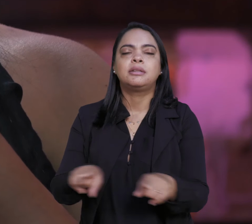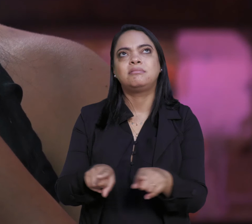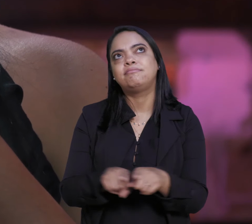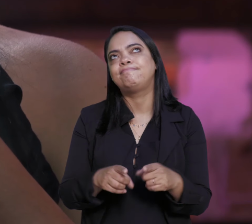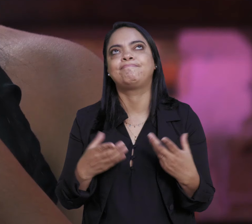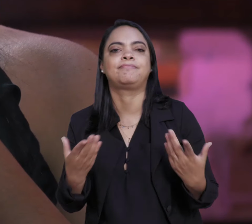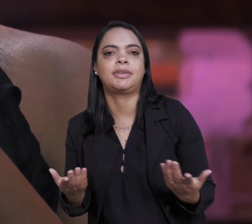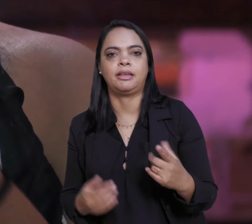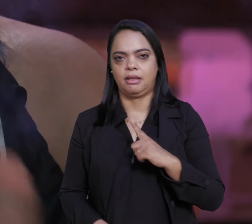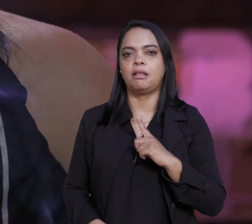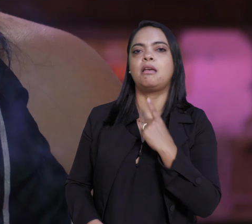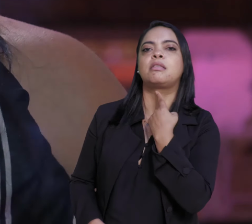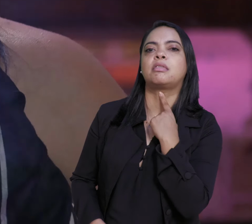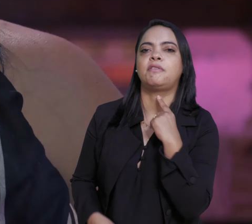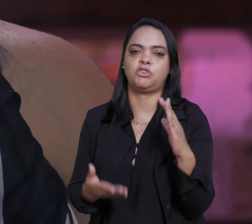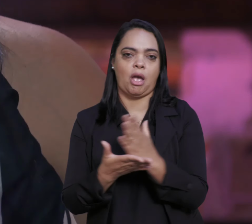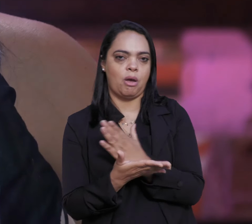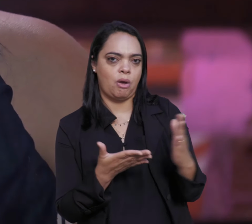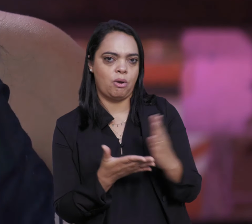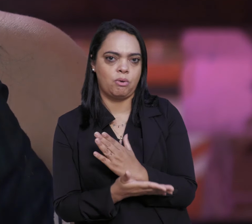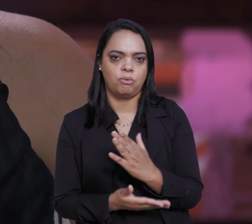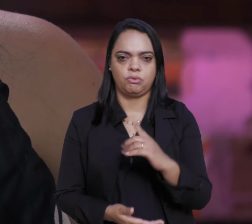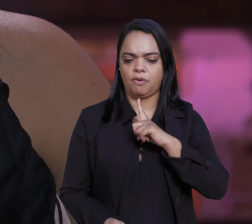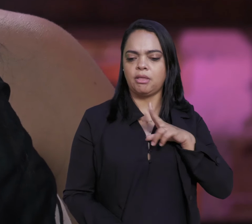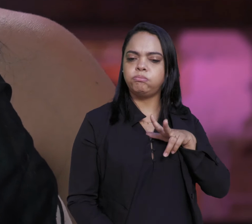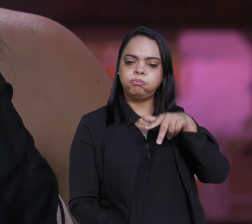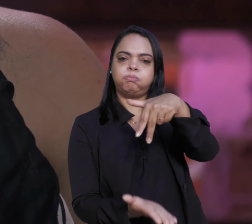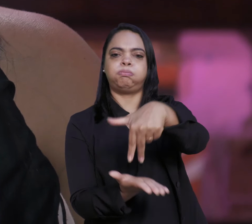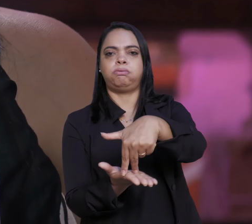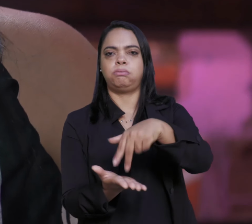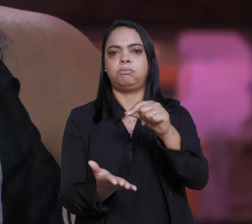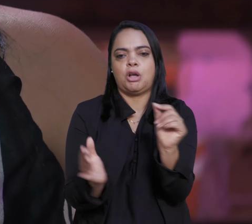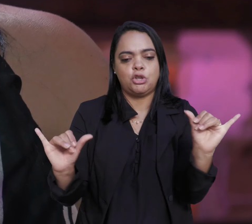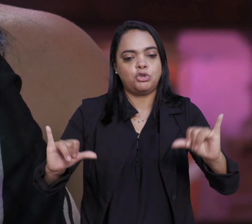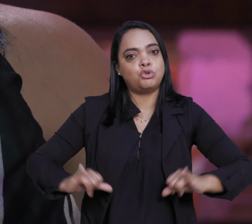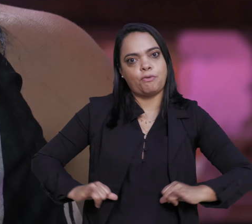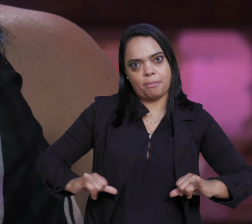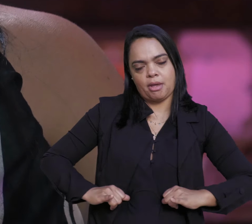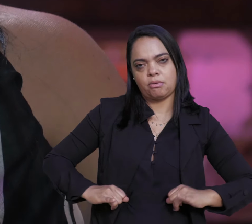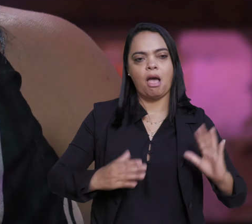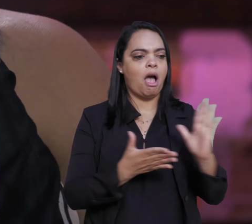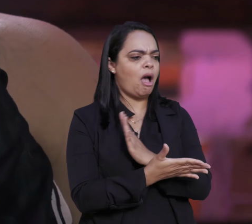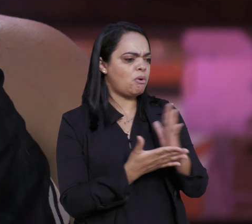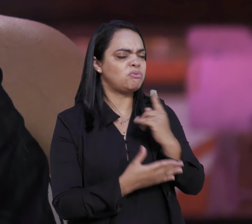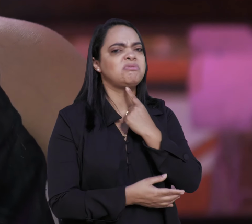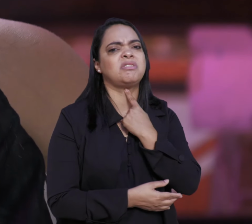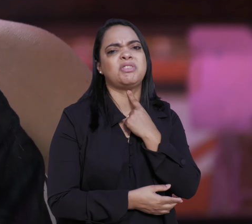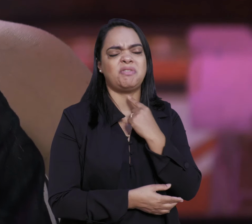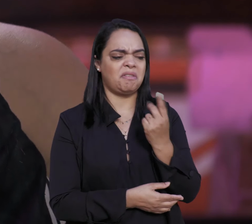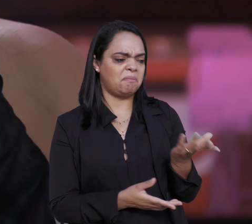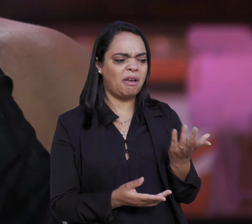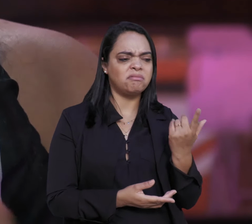Também você vai ter travestis que vão ter um lugar de fala, de sofrimento, e você vai ter travestis que vão falar: não, a